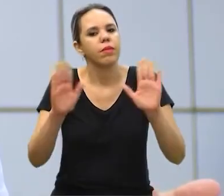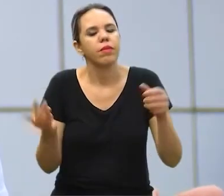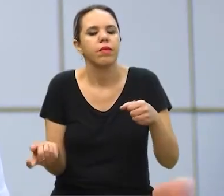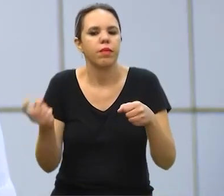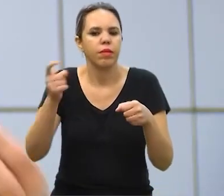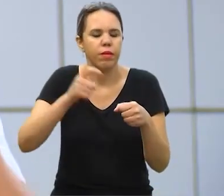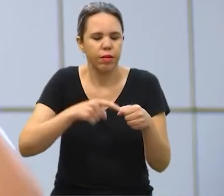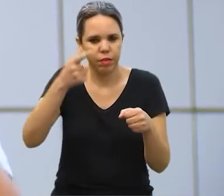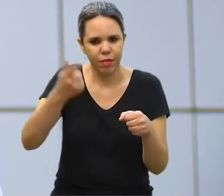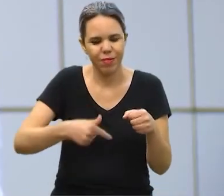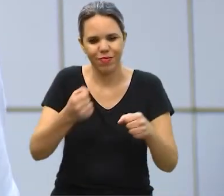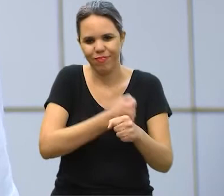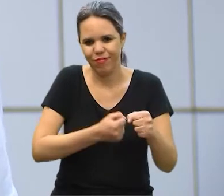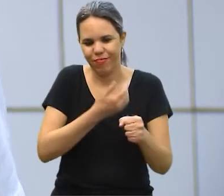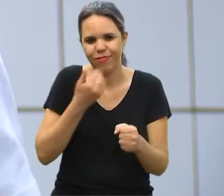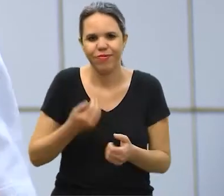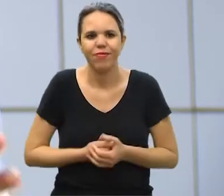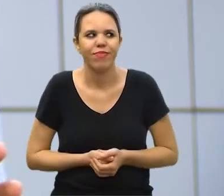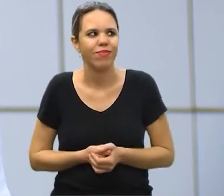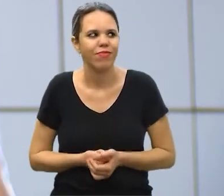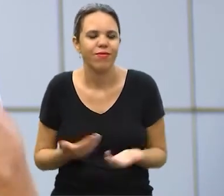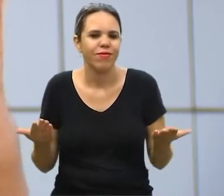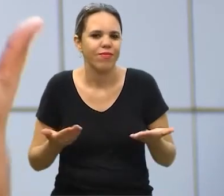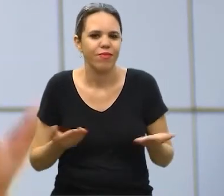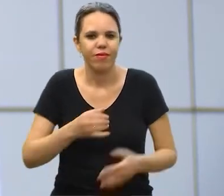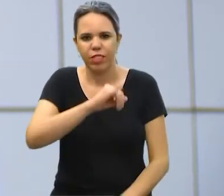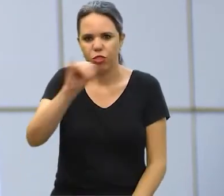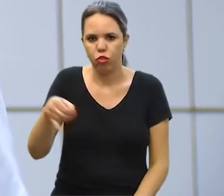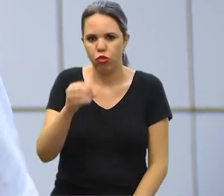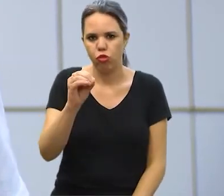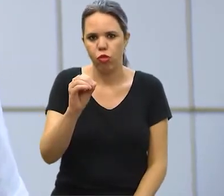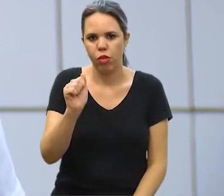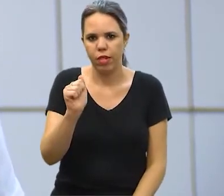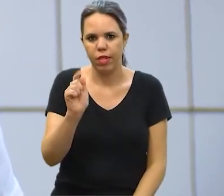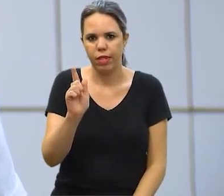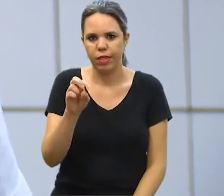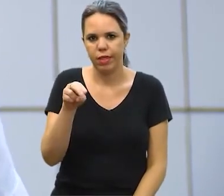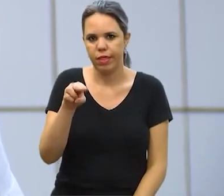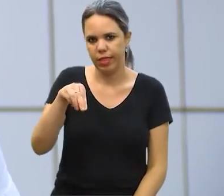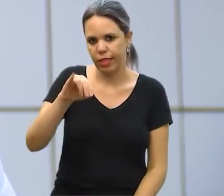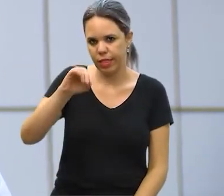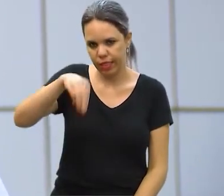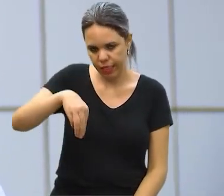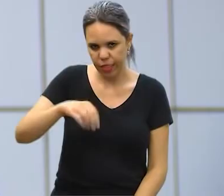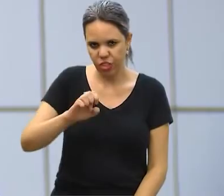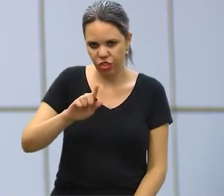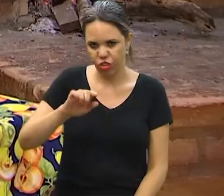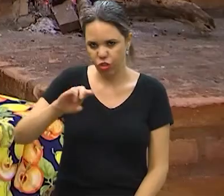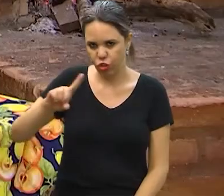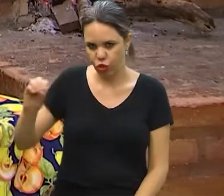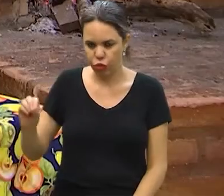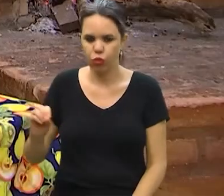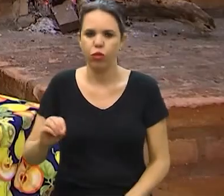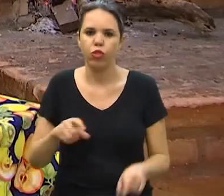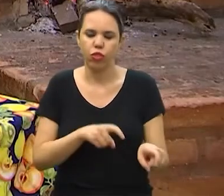Estamos de volta com mais um Cozinha Fácil e hoje em Joaquim Egídio, no sítio Vila Bela. E olha só quem